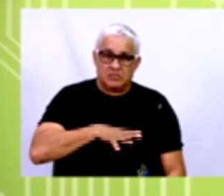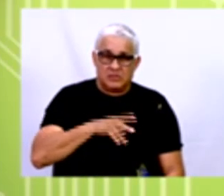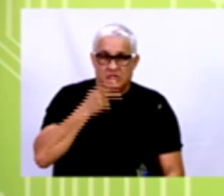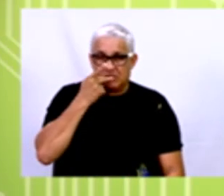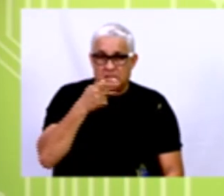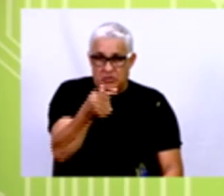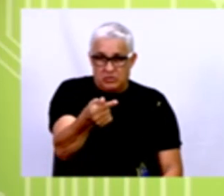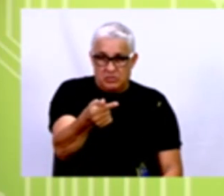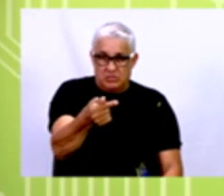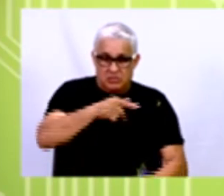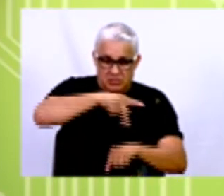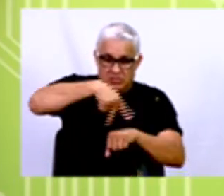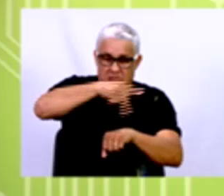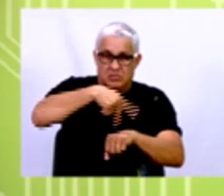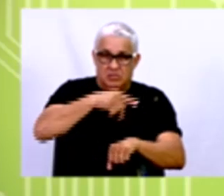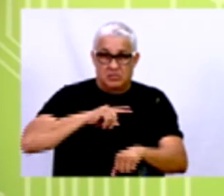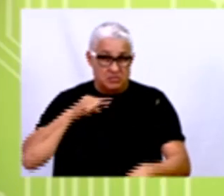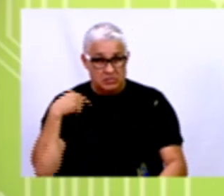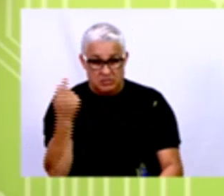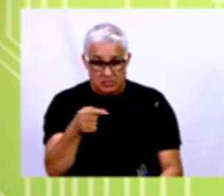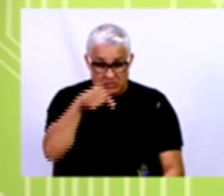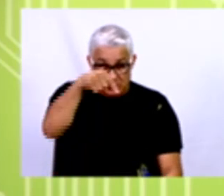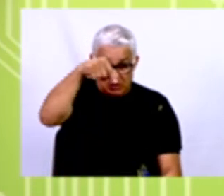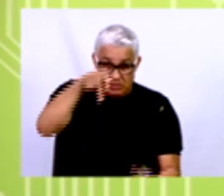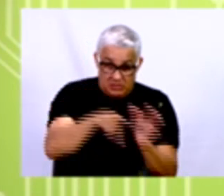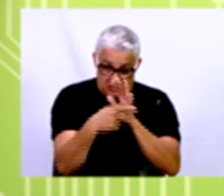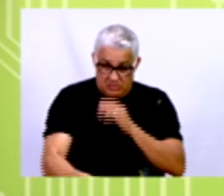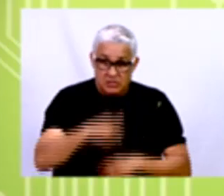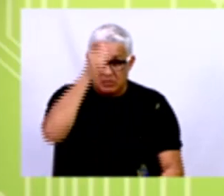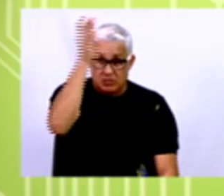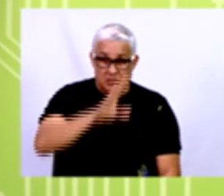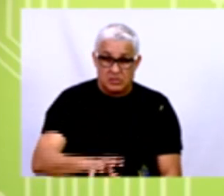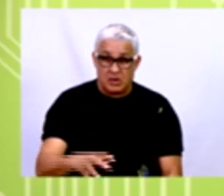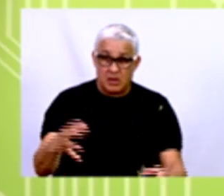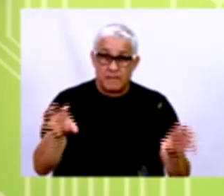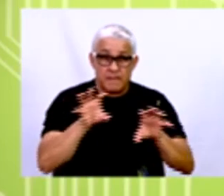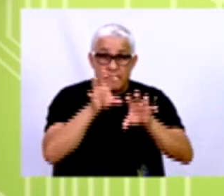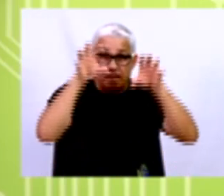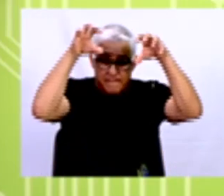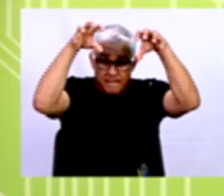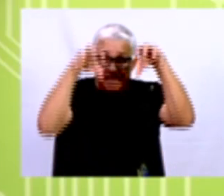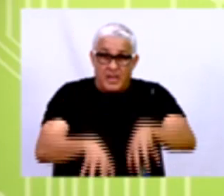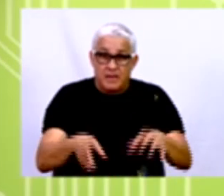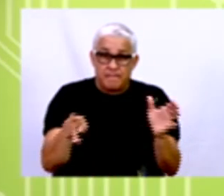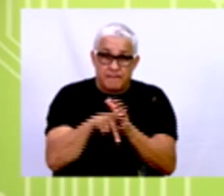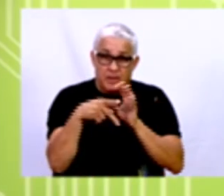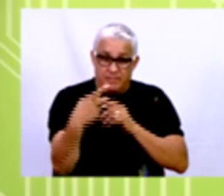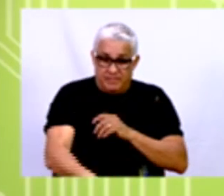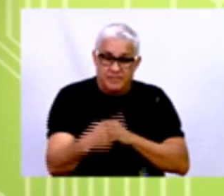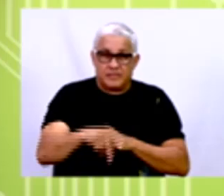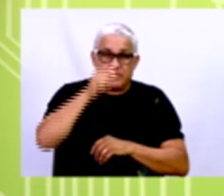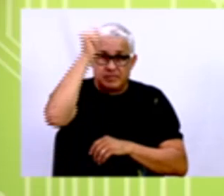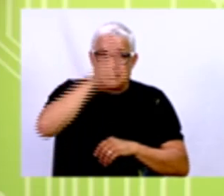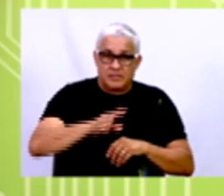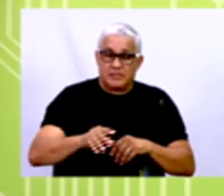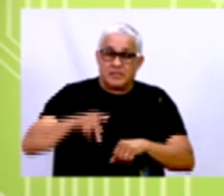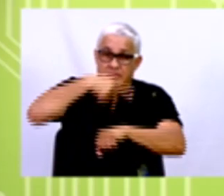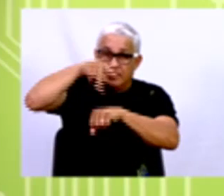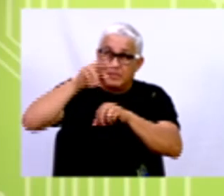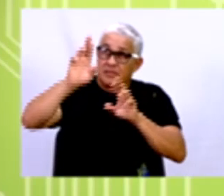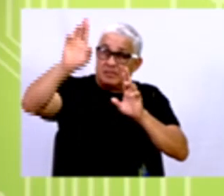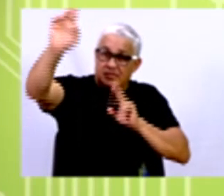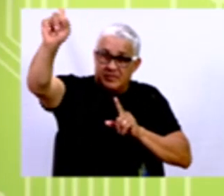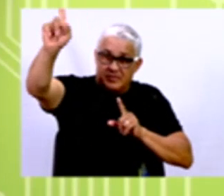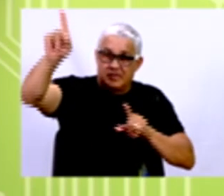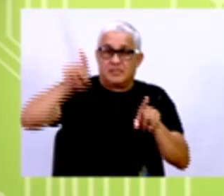nesses 7 países, nós aqui no Brasil falamos de uma maneira diferenciada de Portugal e dos demais países.